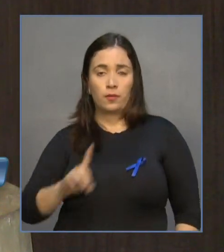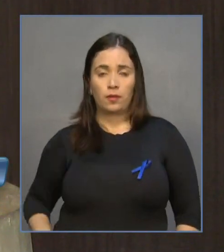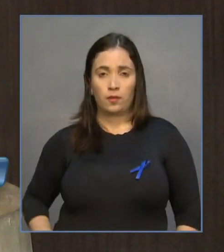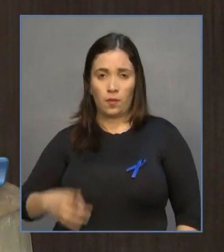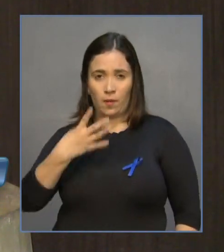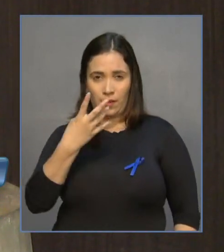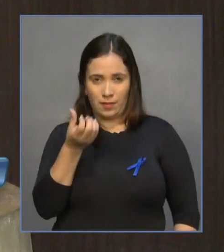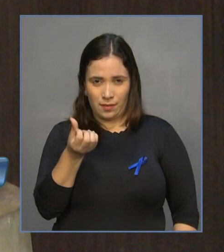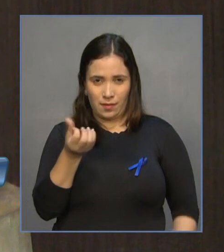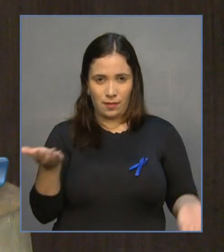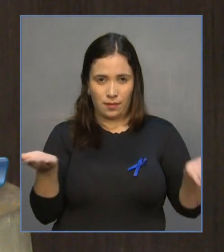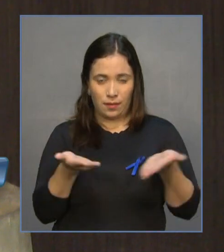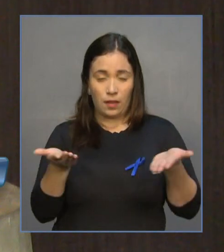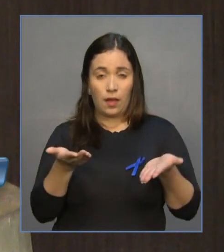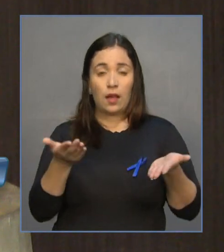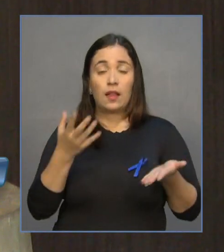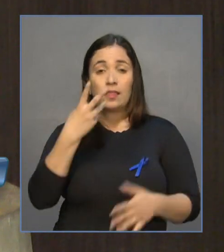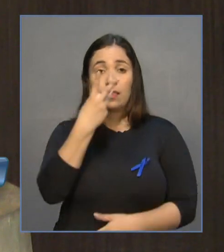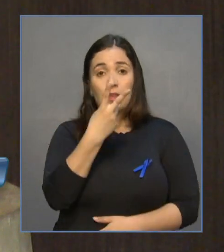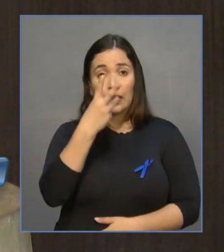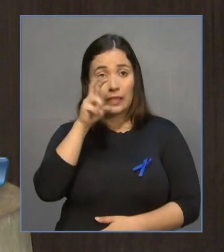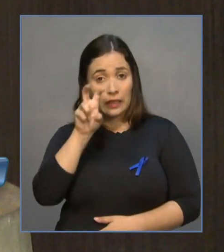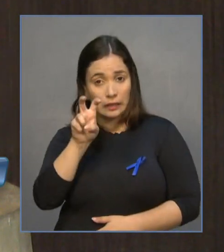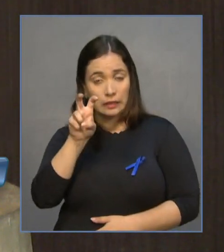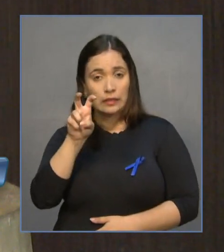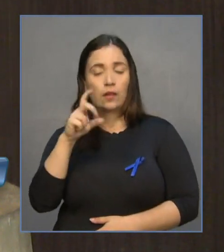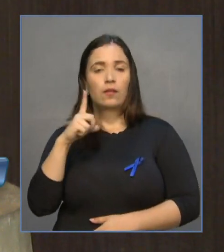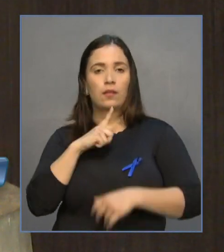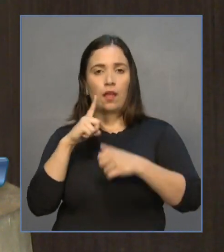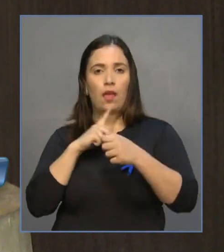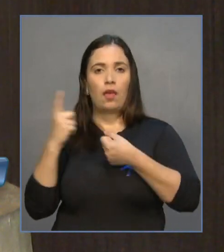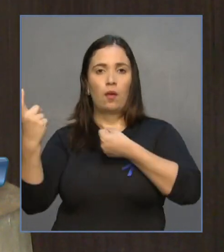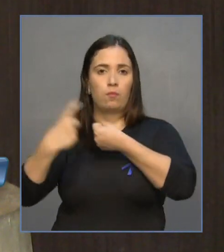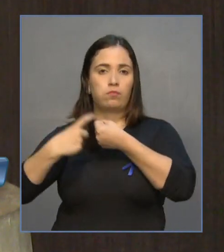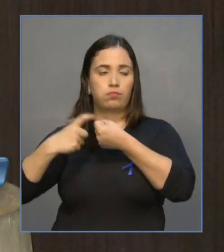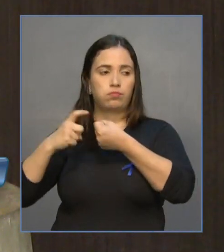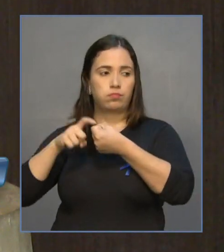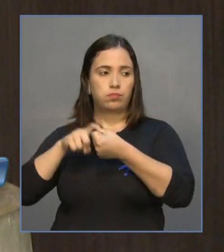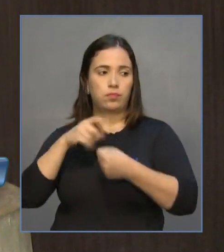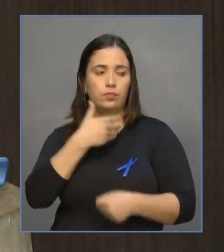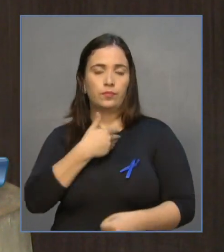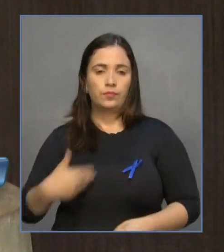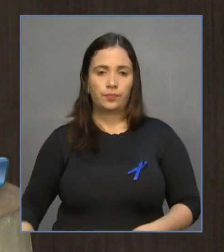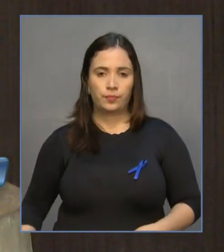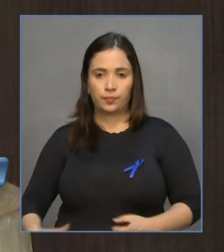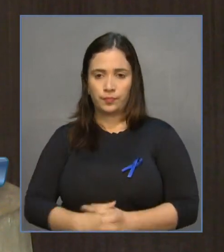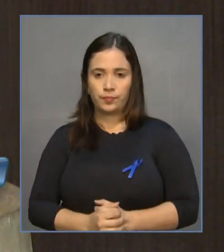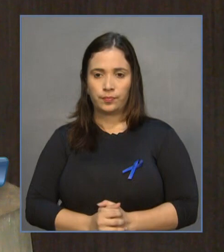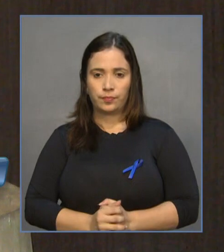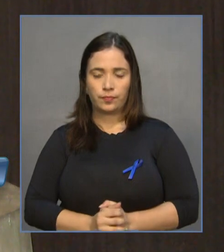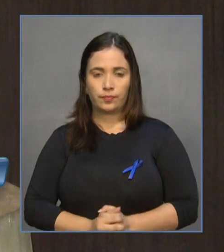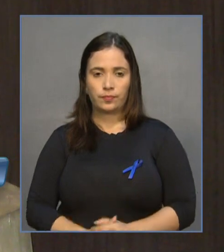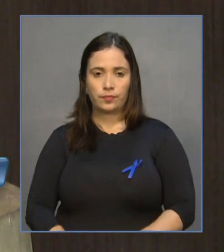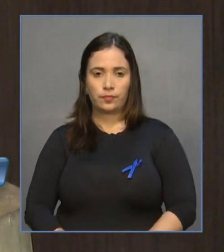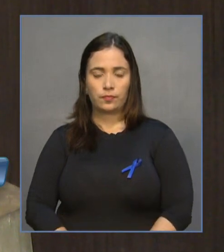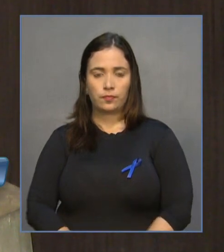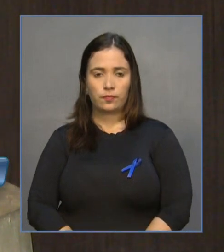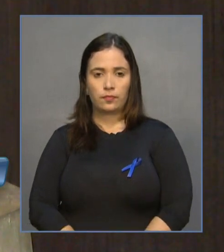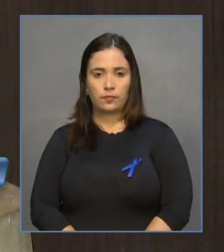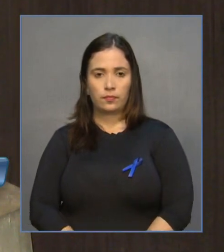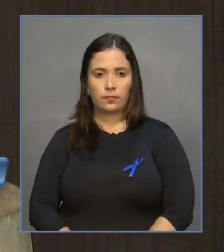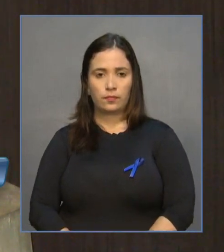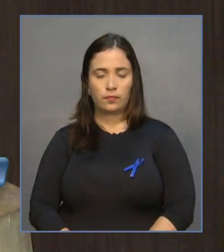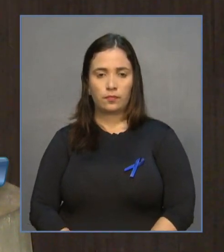46 deputados hoje, 35 se aliam ao governo. Lhe agradeço. 35 se aliam ao governo.